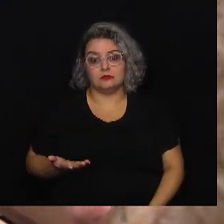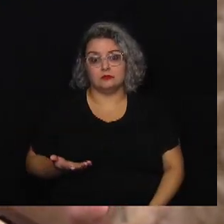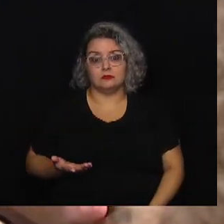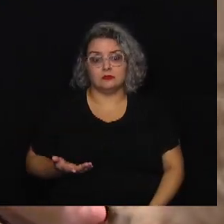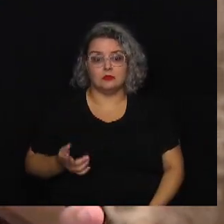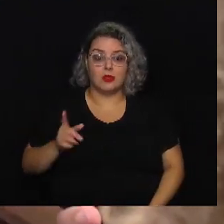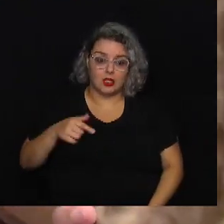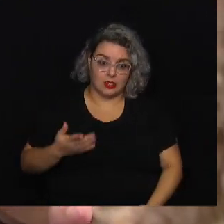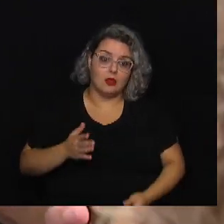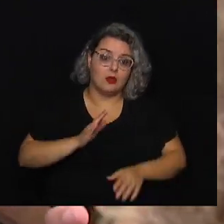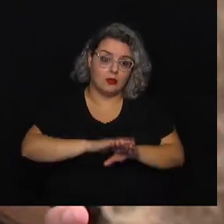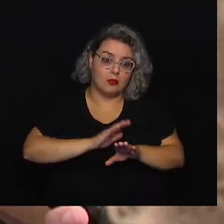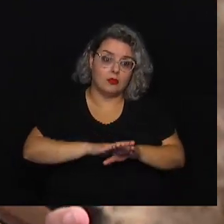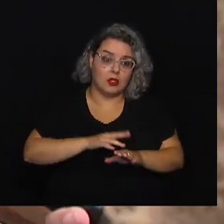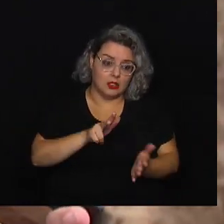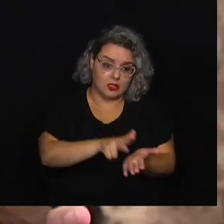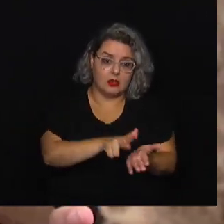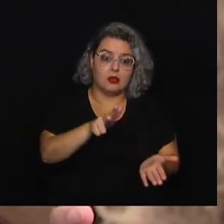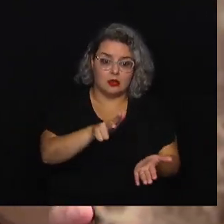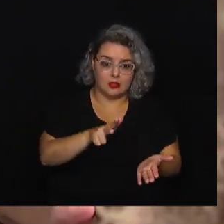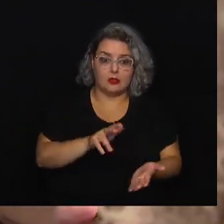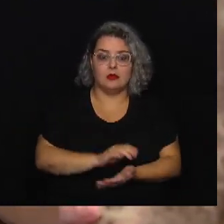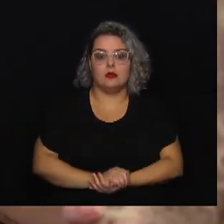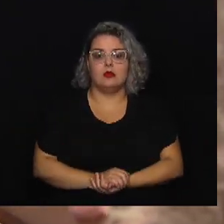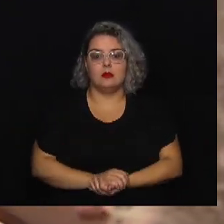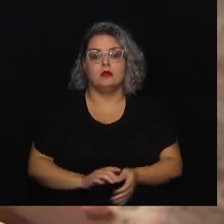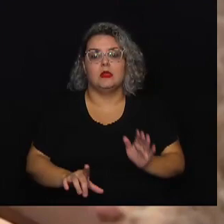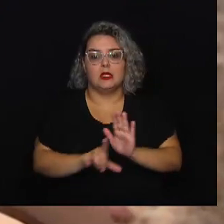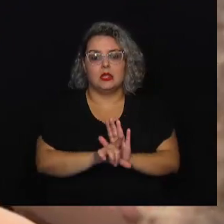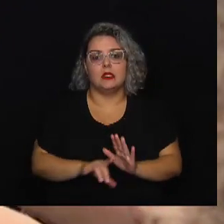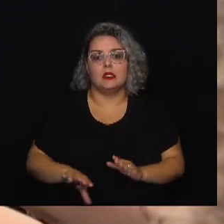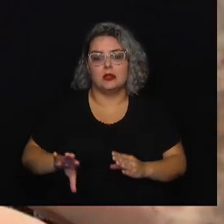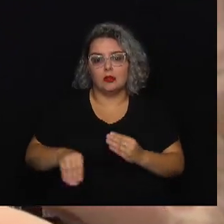Uma atividade que é regulada, né, pela Lei Complementar 97, ou seja, uma